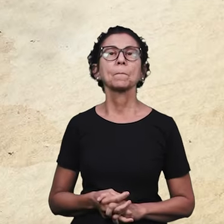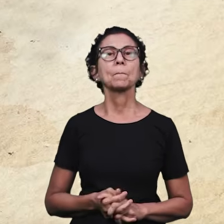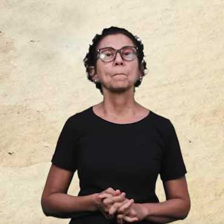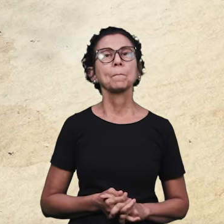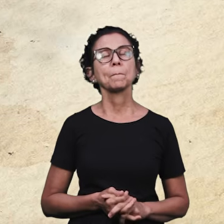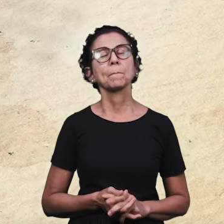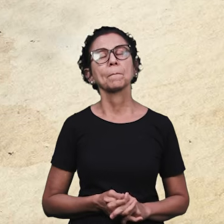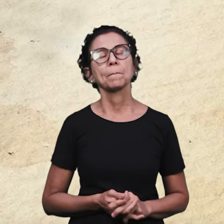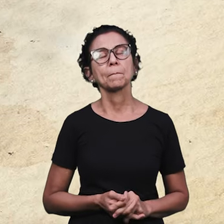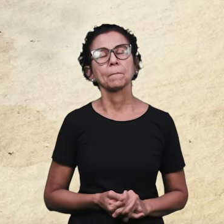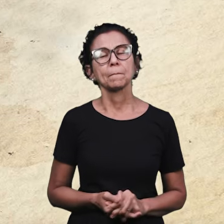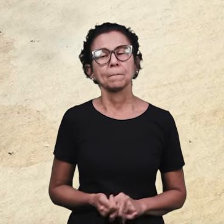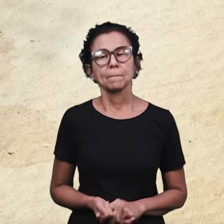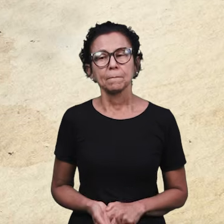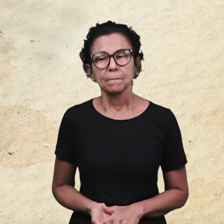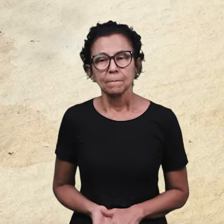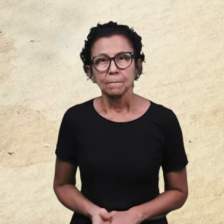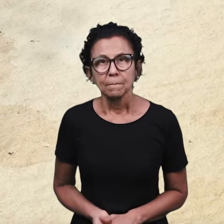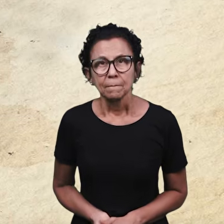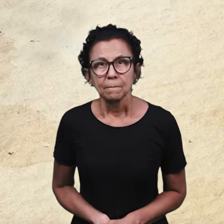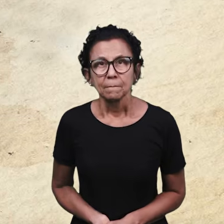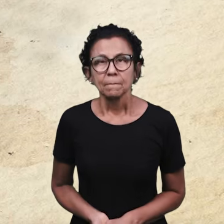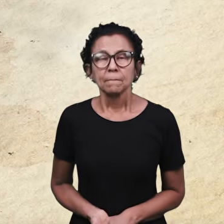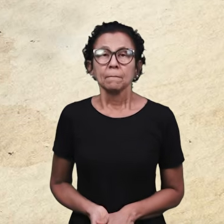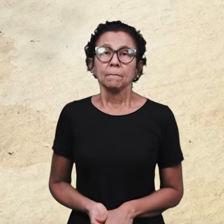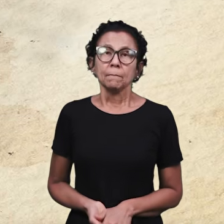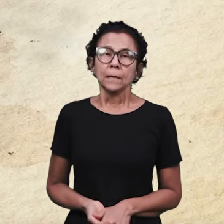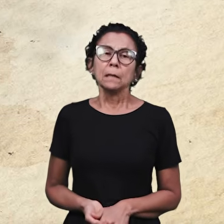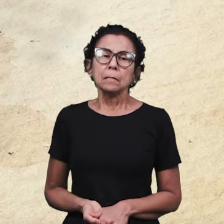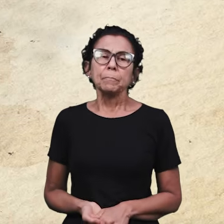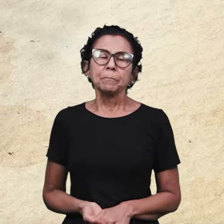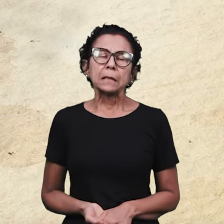como tu és, serei eu,